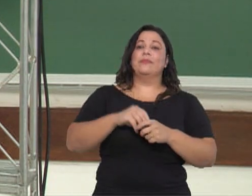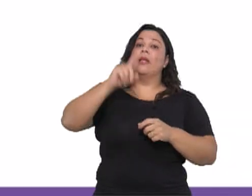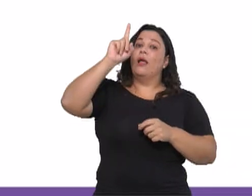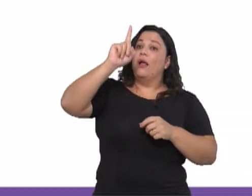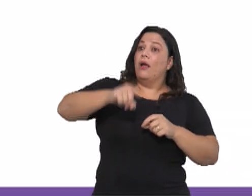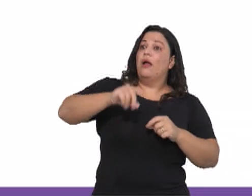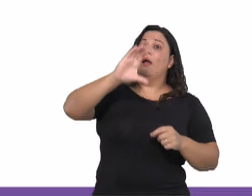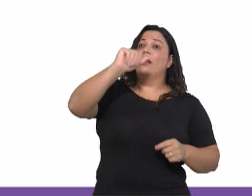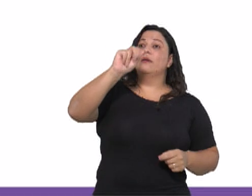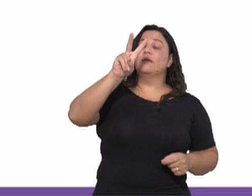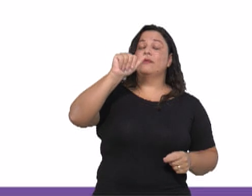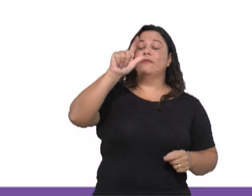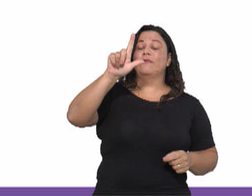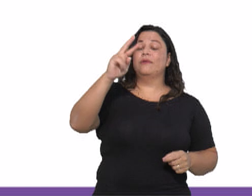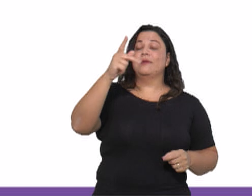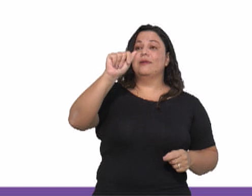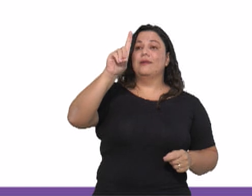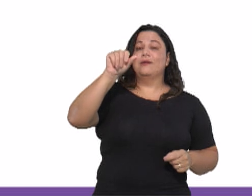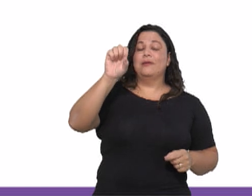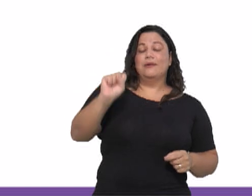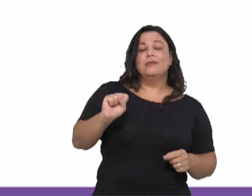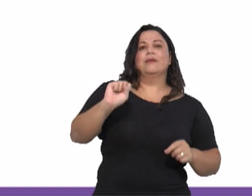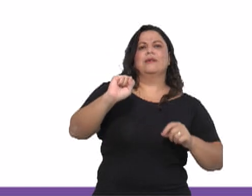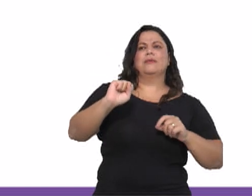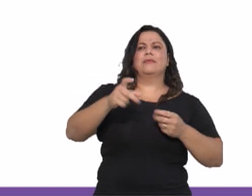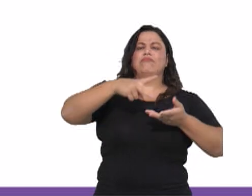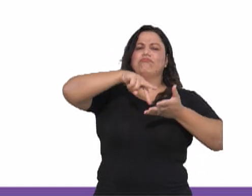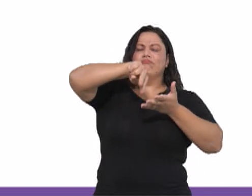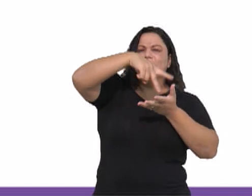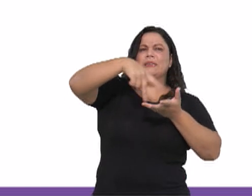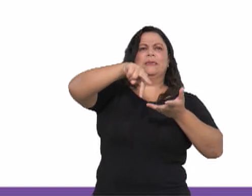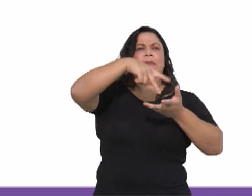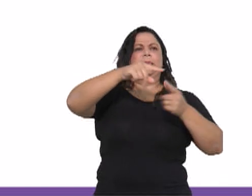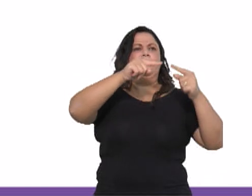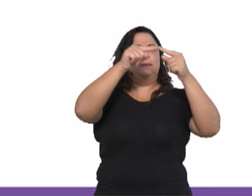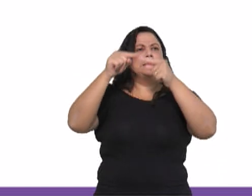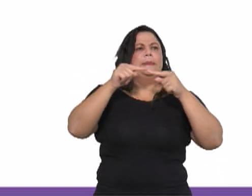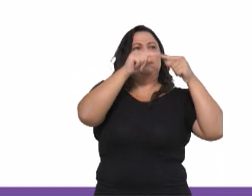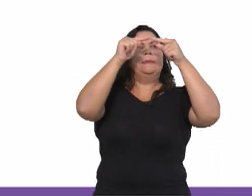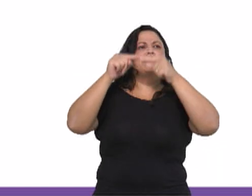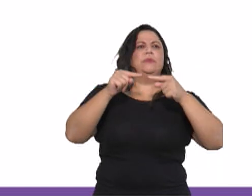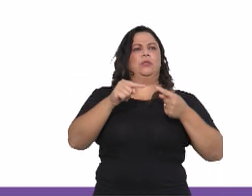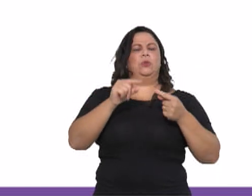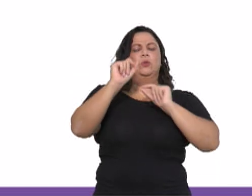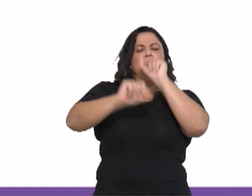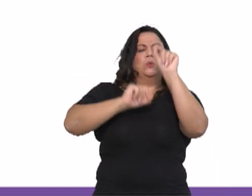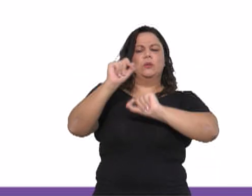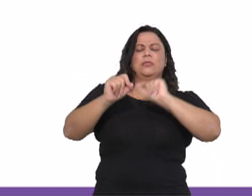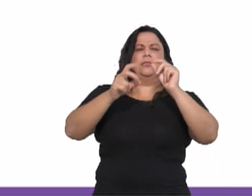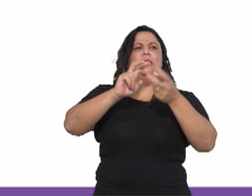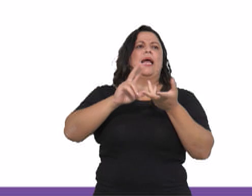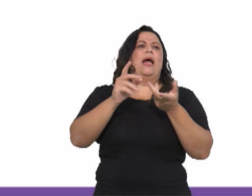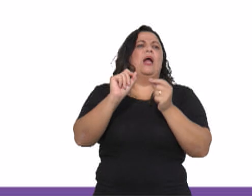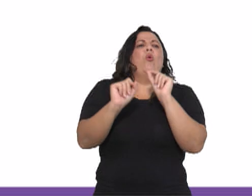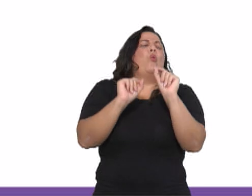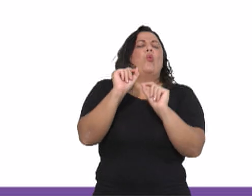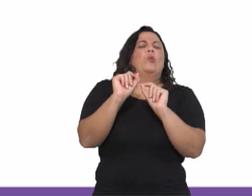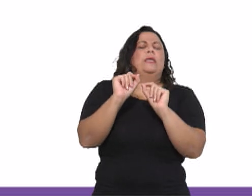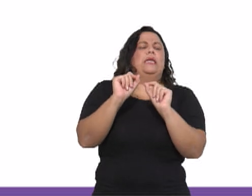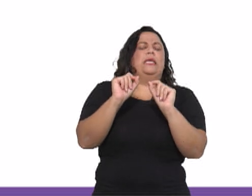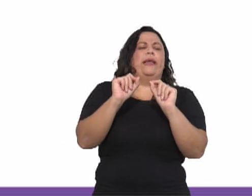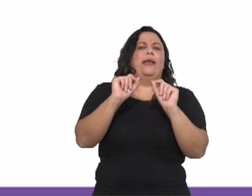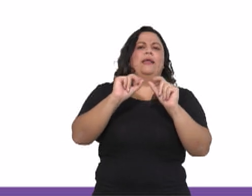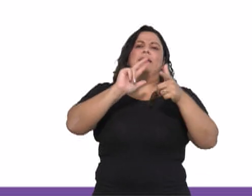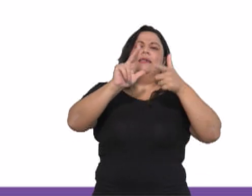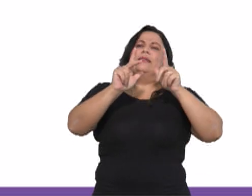as coreografias procuram encenar a luta entre A, colonizadores e indígenas, B, africanos e europeus,